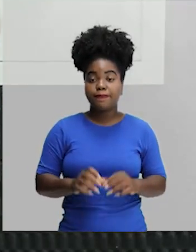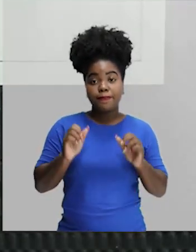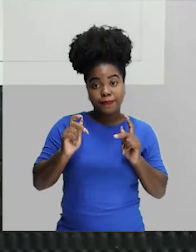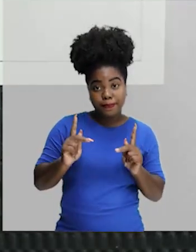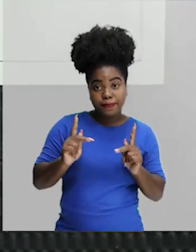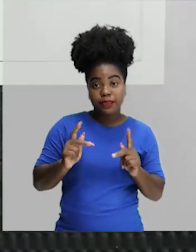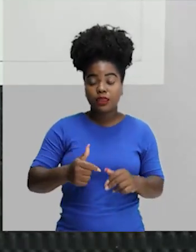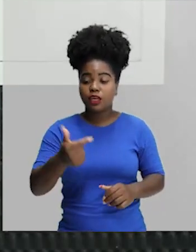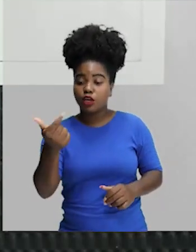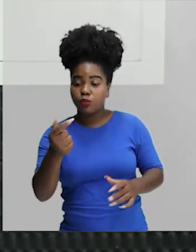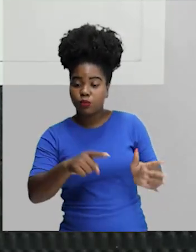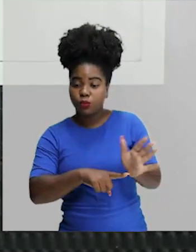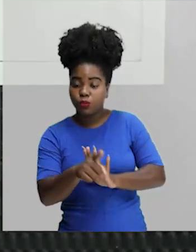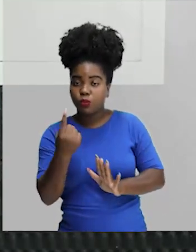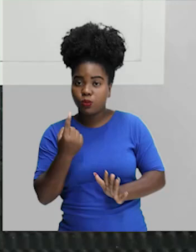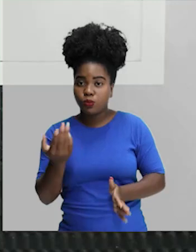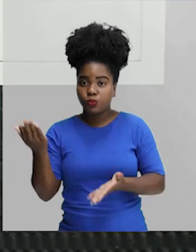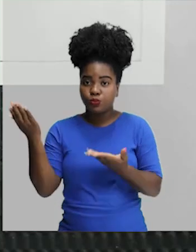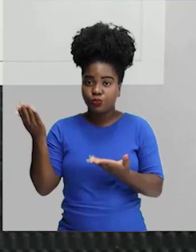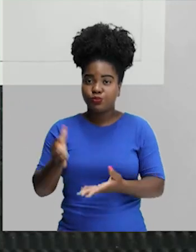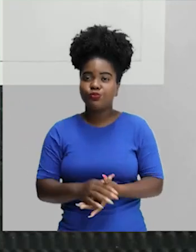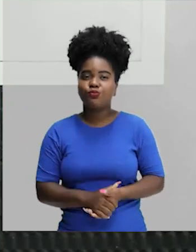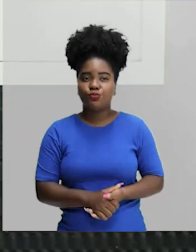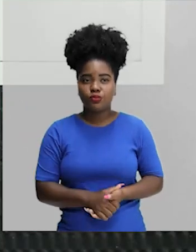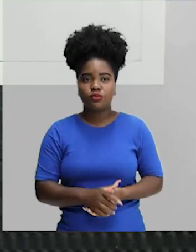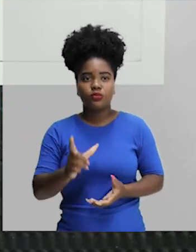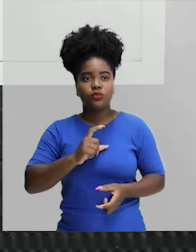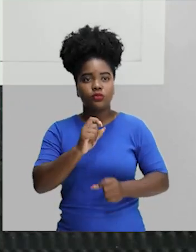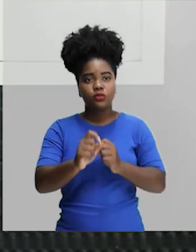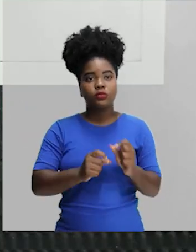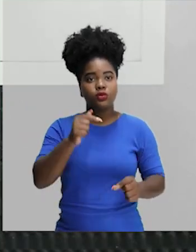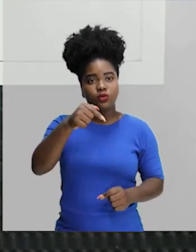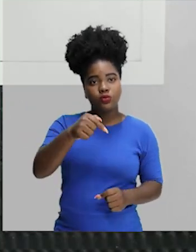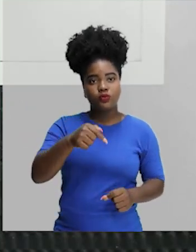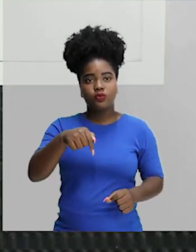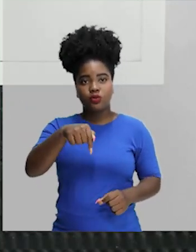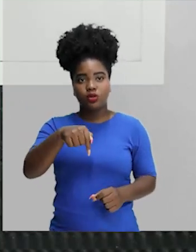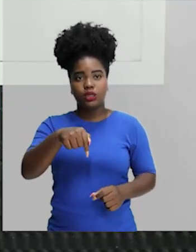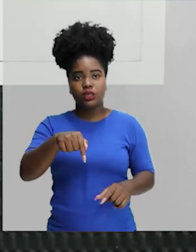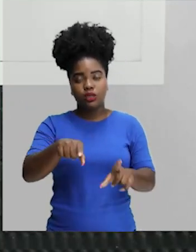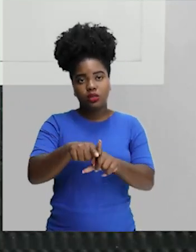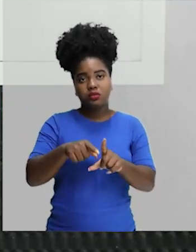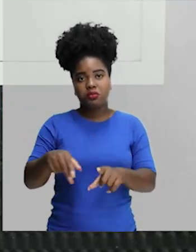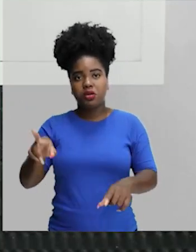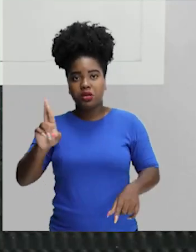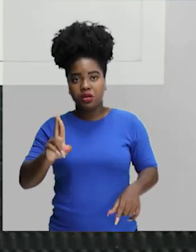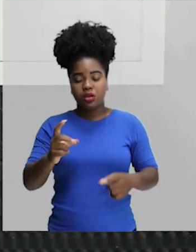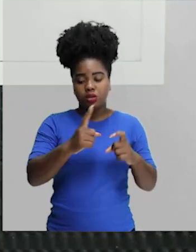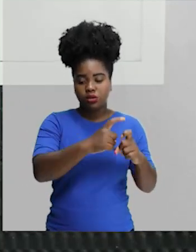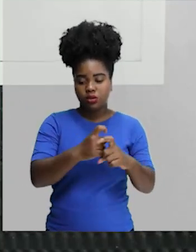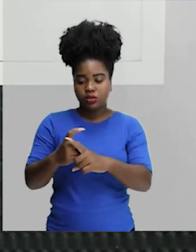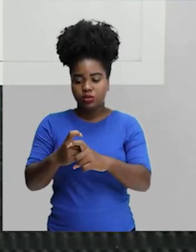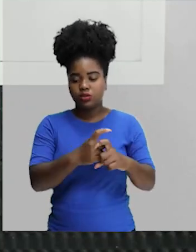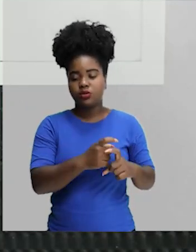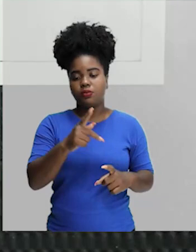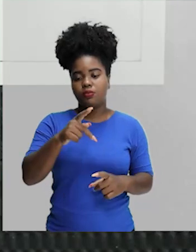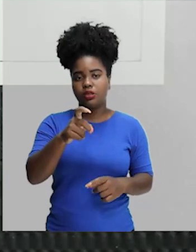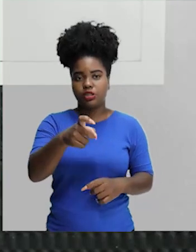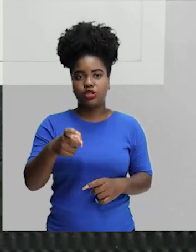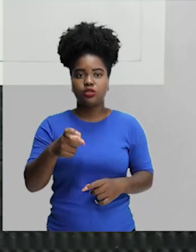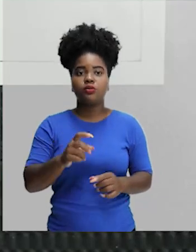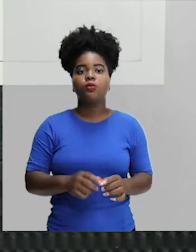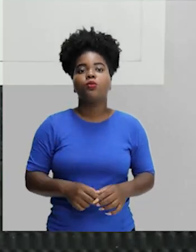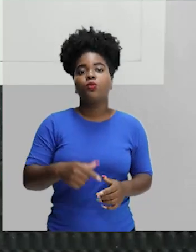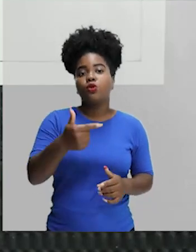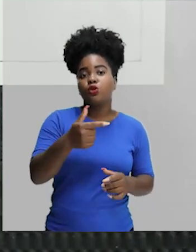Beleza? Então vamos para a segunda questão. Obter o quociente, o resto da divisão desse polinômio aqui, px, por 2x menos